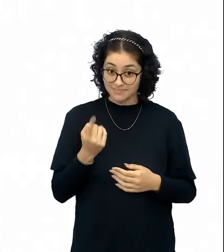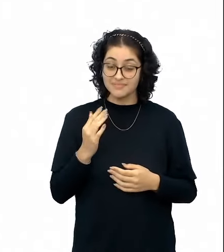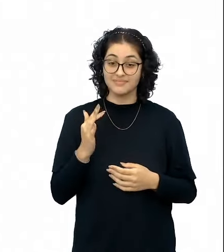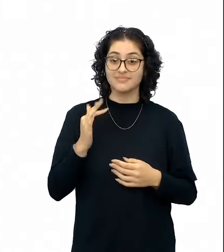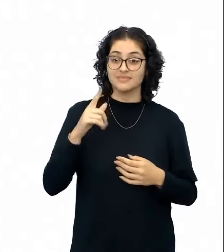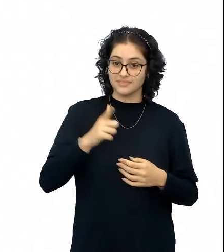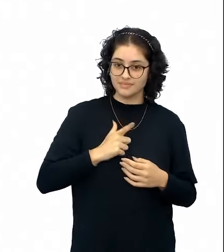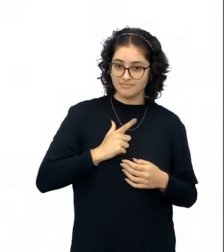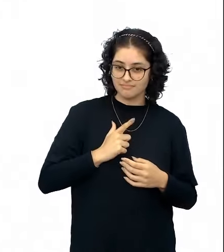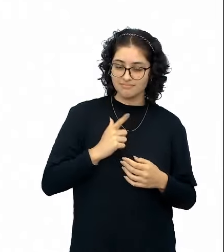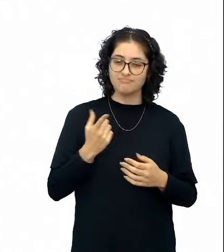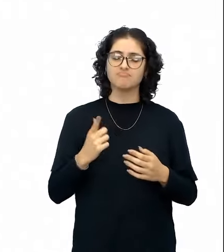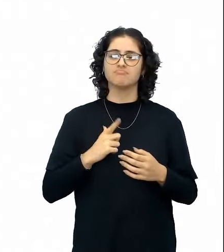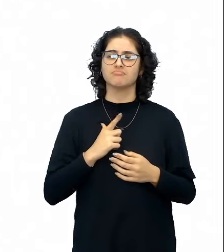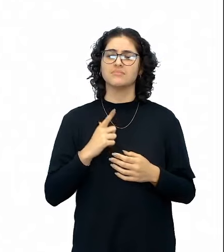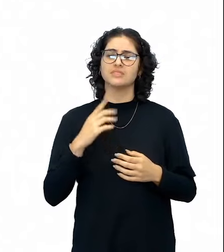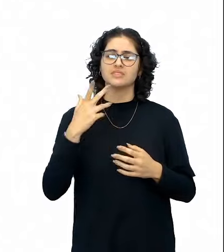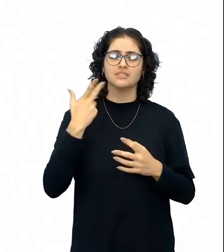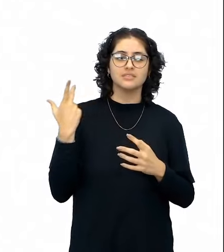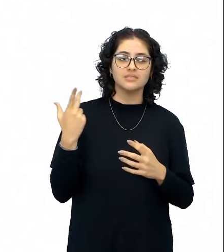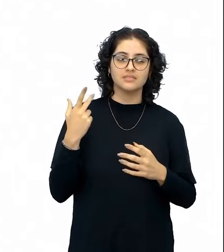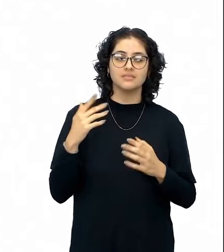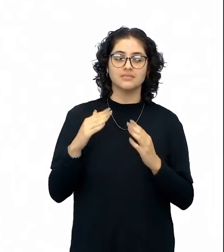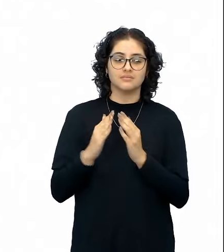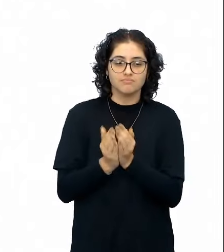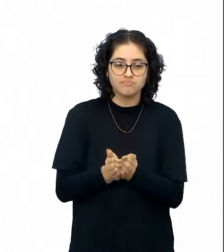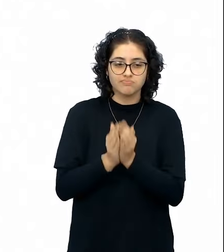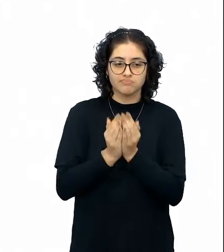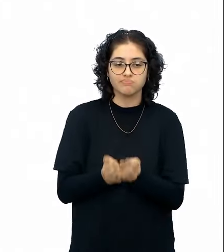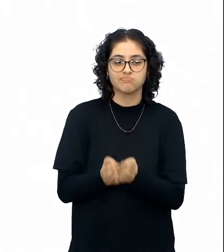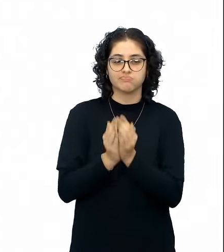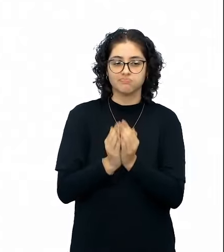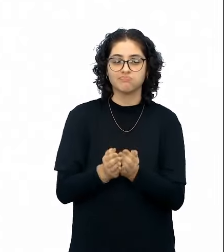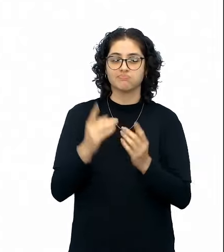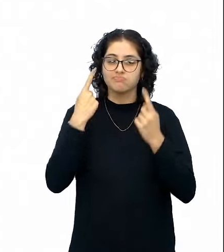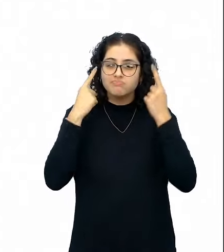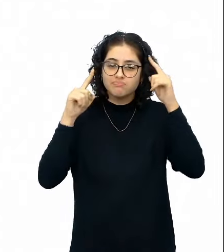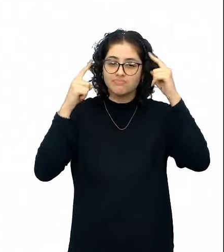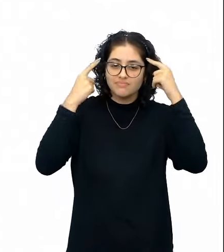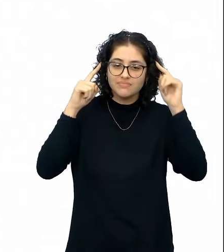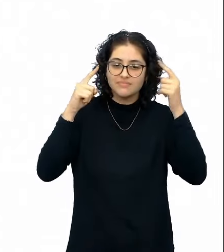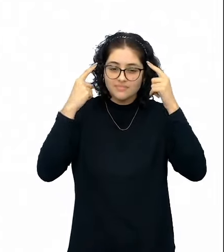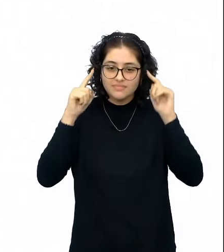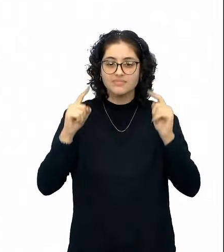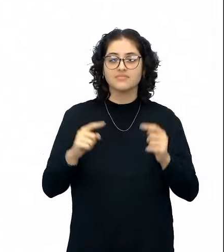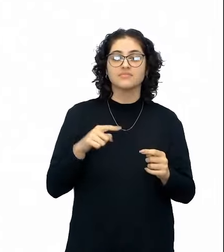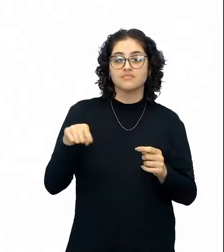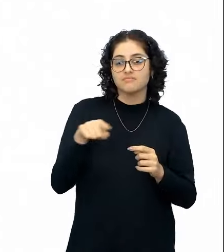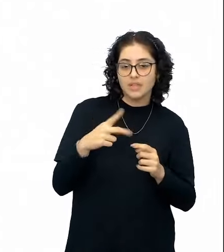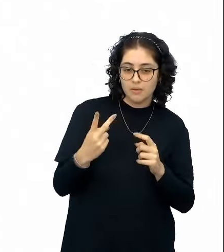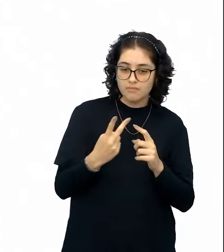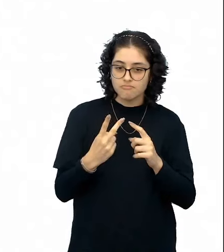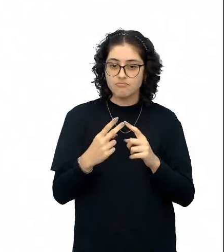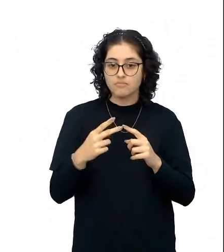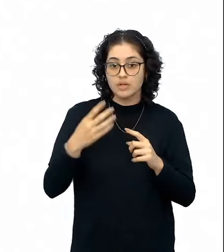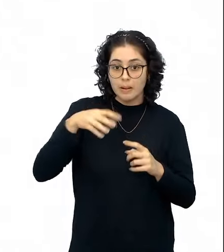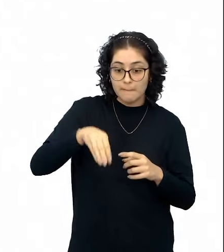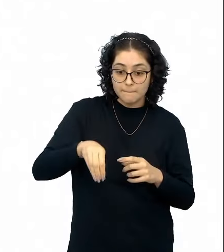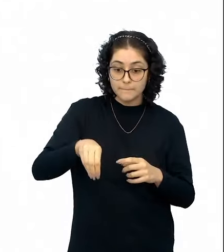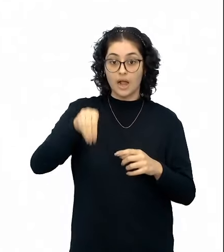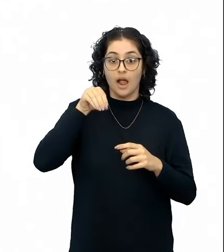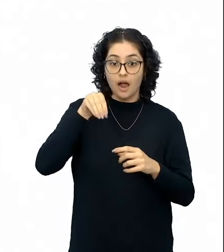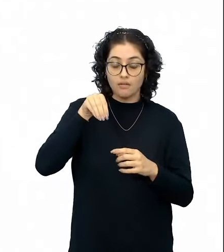lá o barquinho, existe um oceano de ideias, uma hora você terá uma, aí você e o personagem pega uma lâmpada.